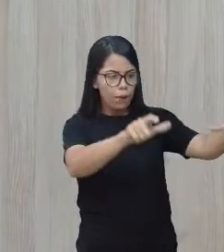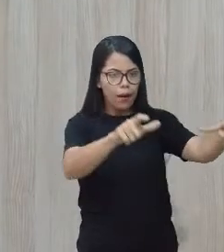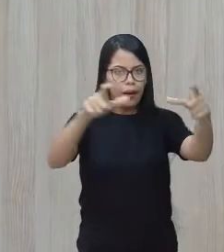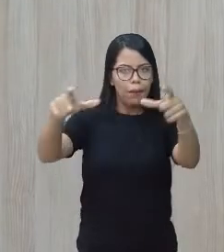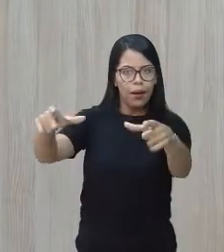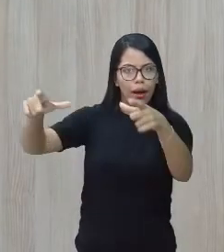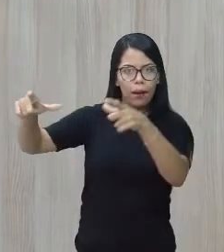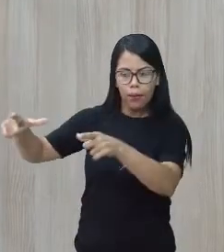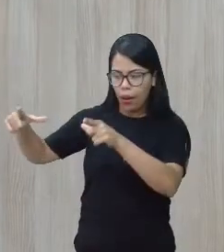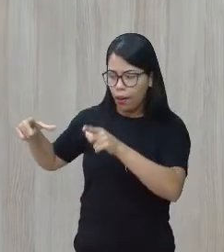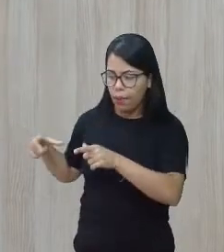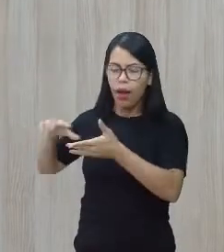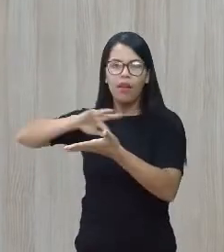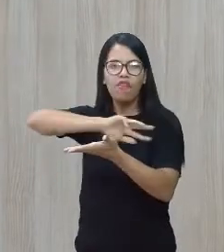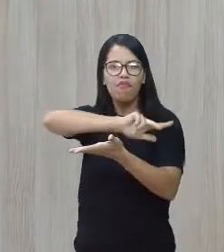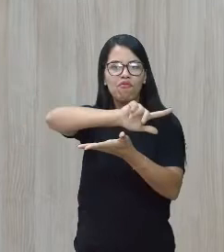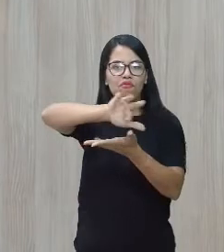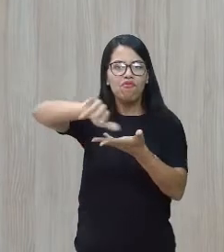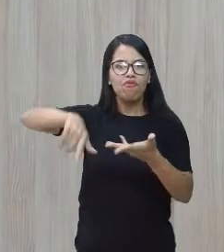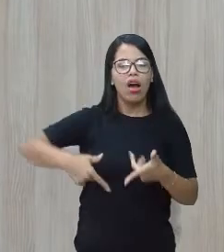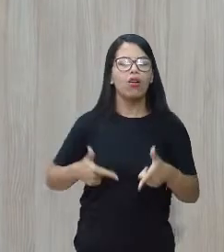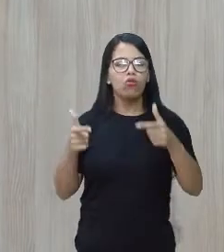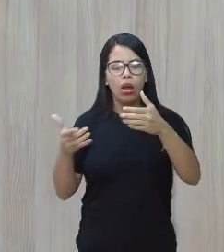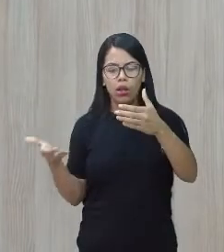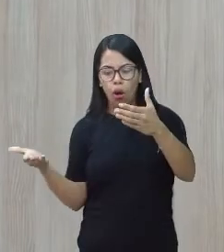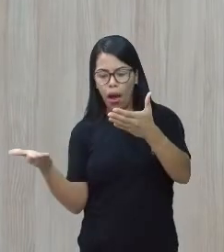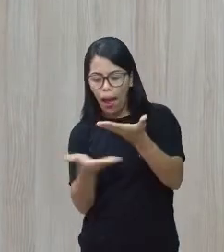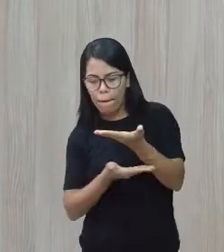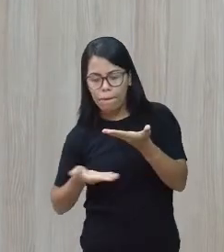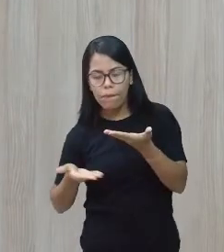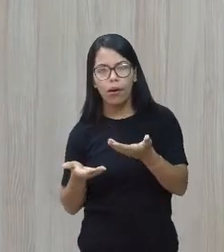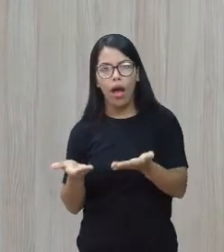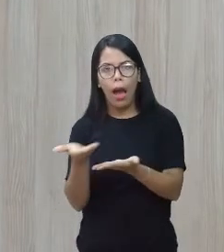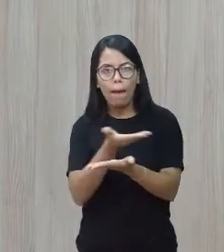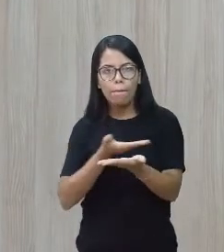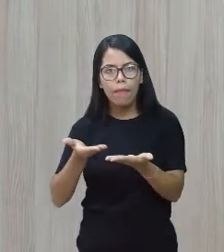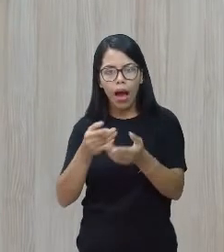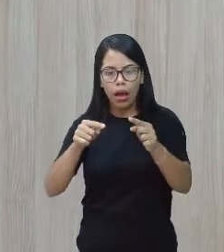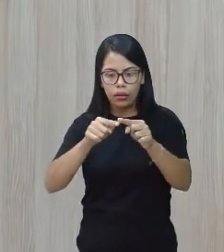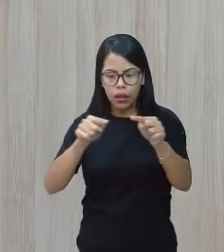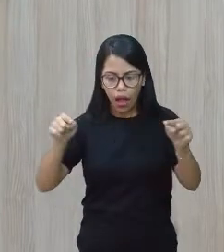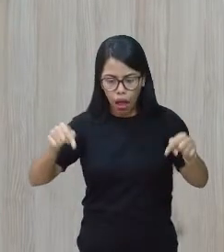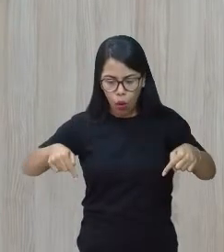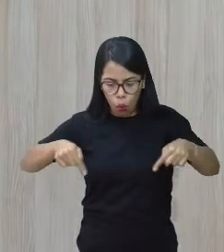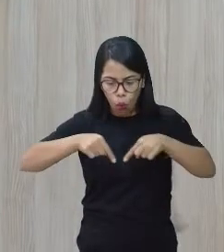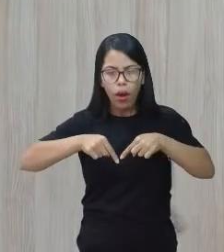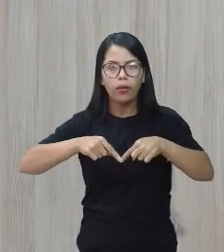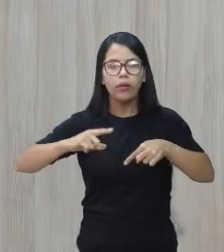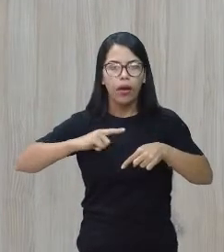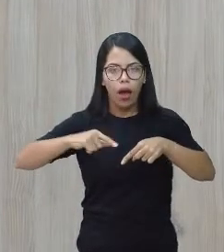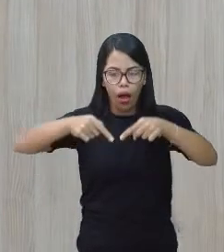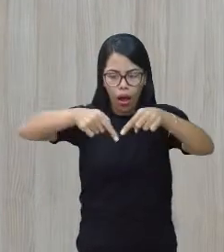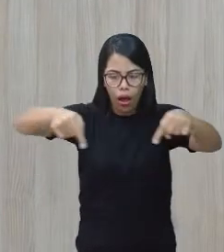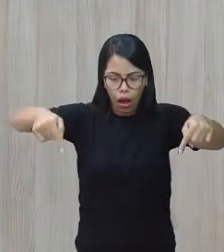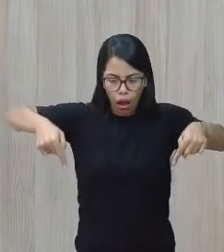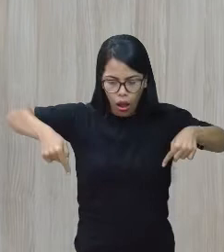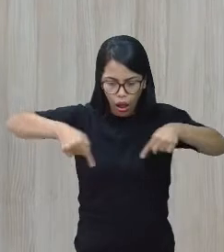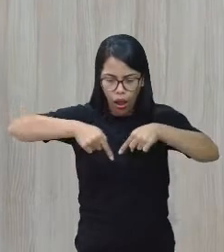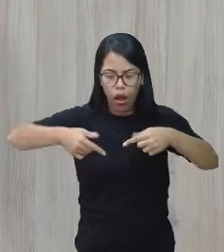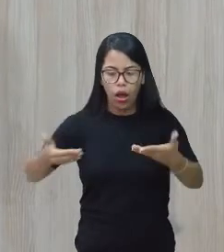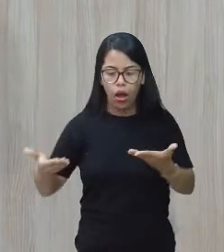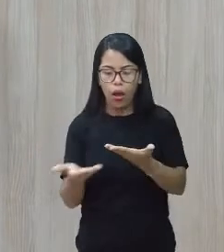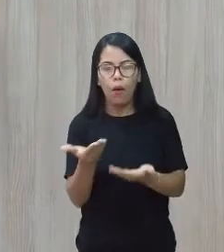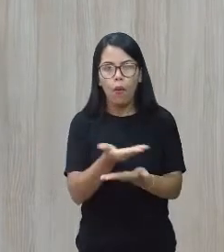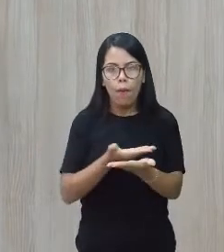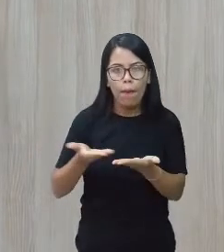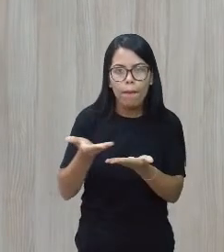esse bloco retangular, a base dele, certo? É um quadrado de lado 1 metro. Então, ele tem 1 metro por